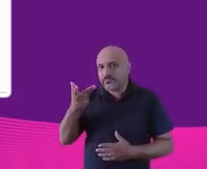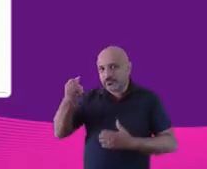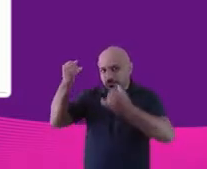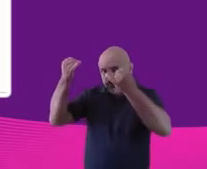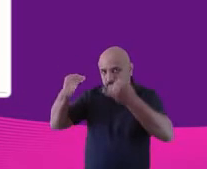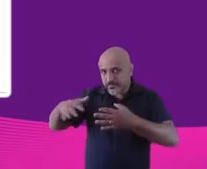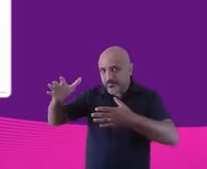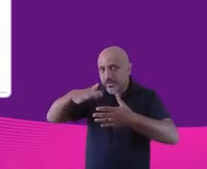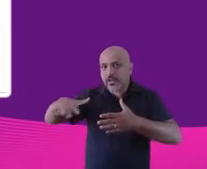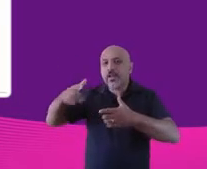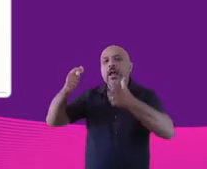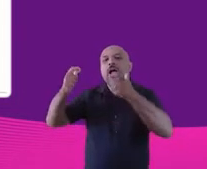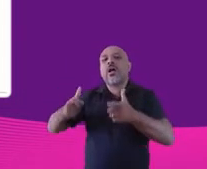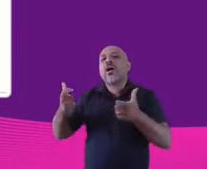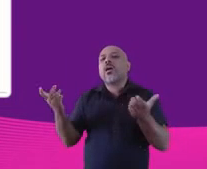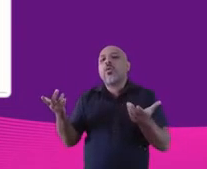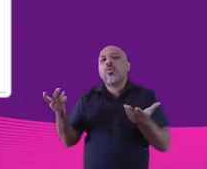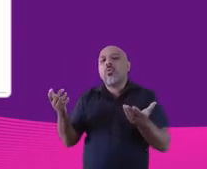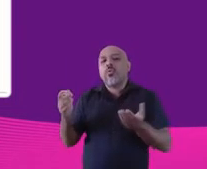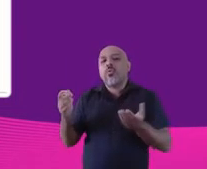nenhum.